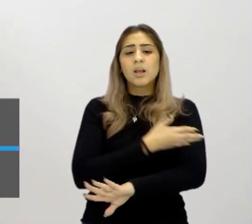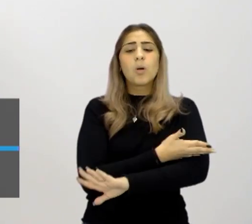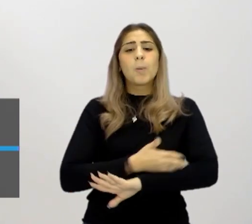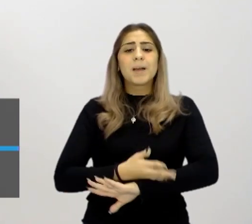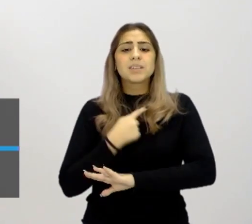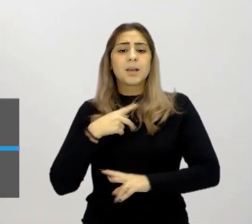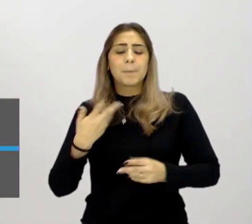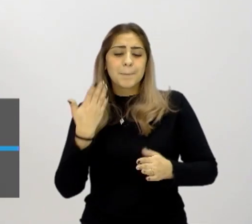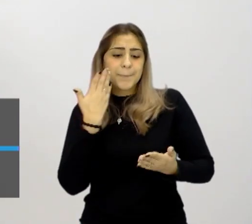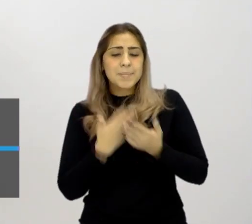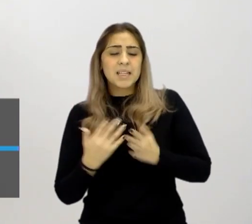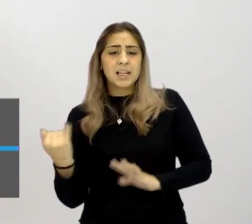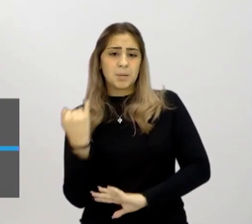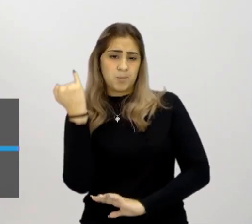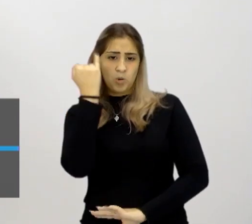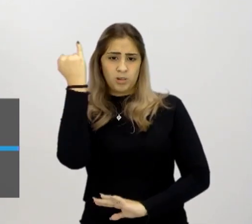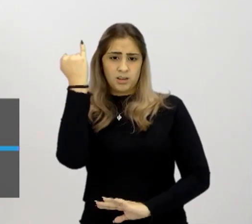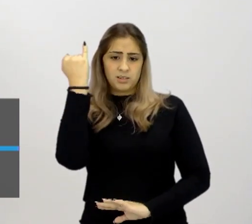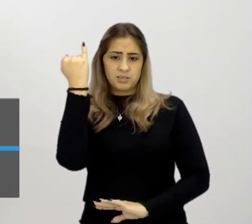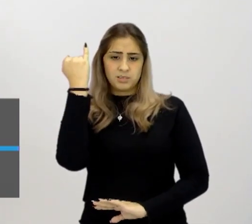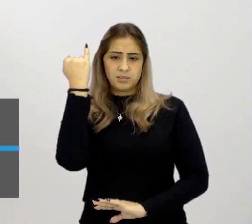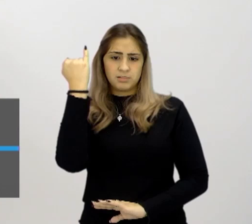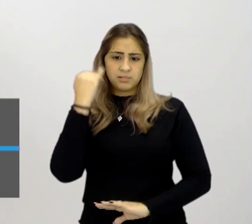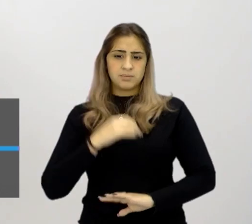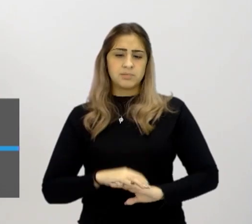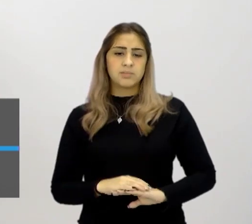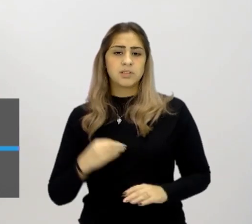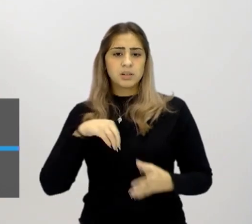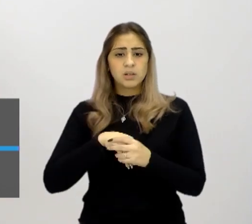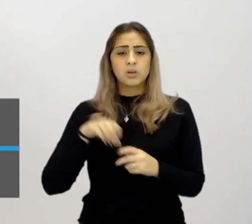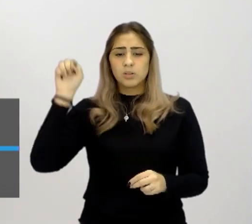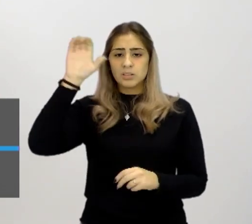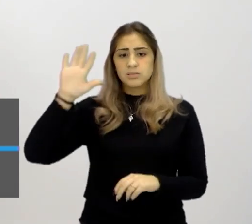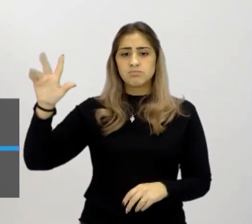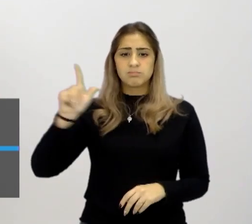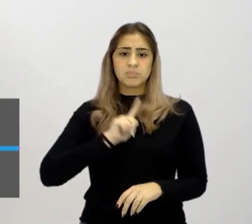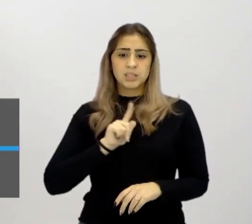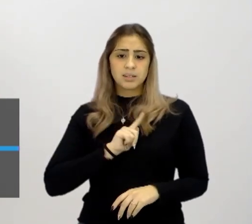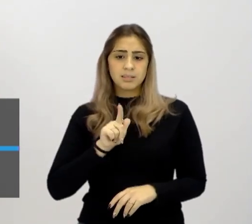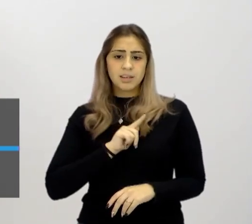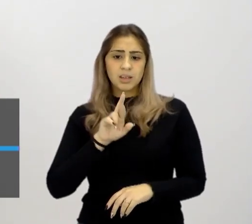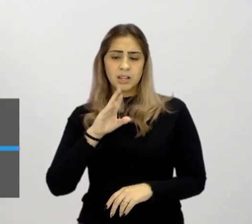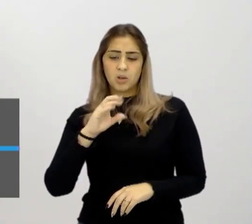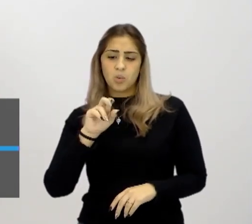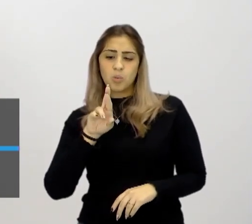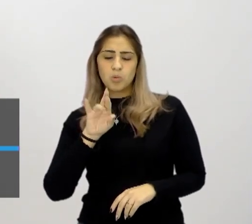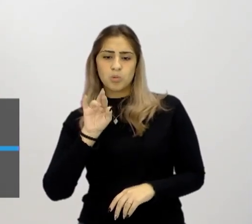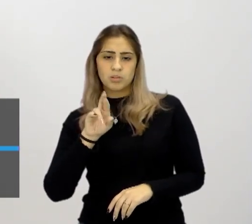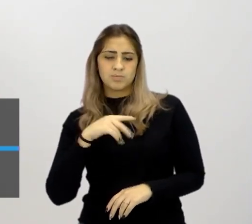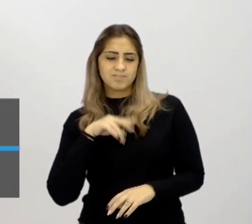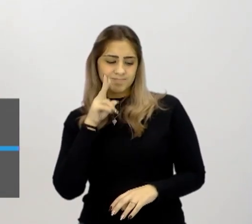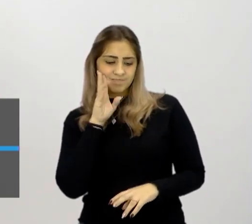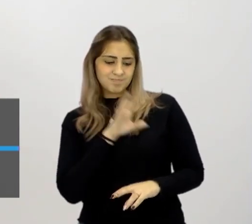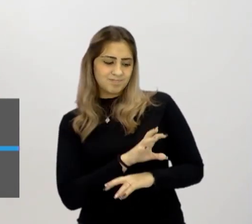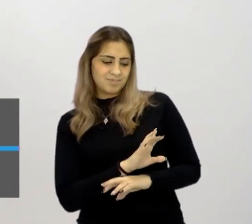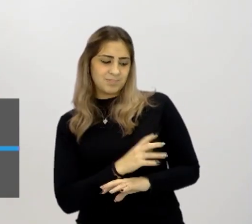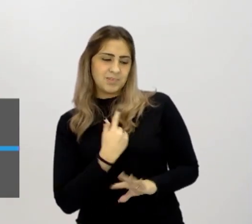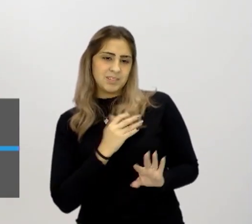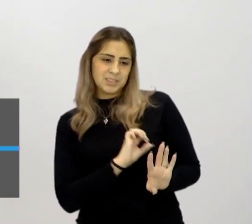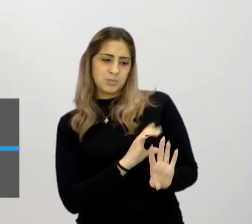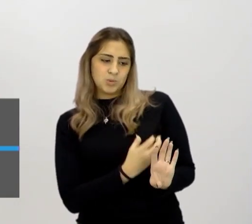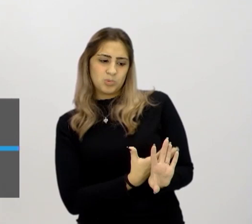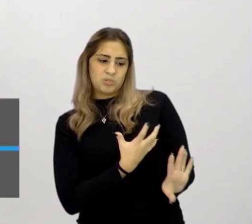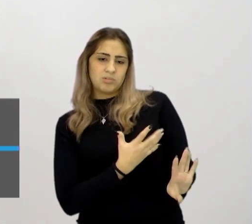a perder importância. Então, assim, o Estado tem um recuo do Estado, né? Quem são